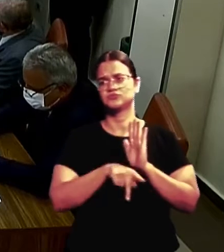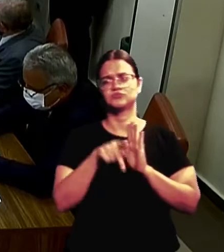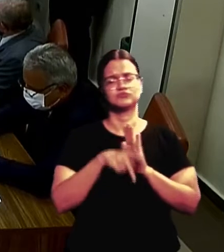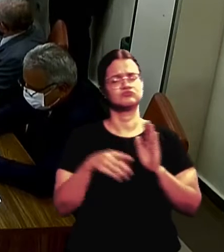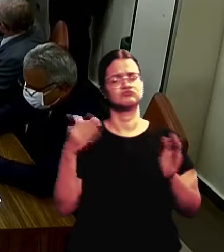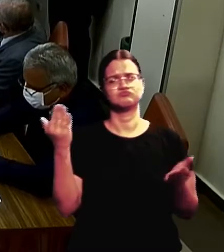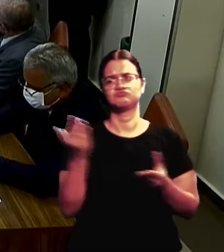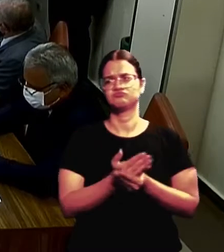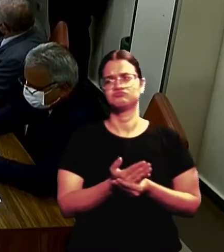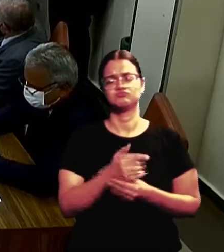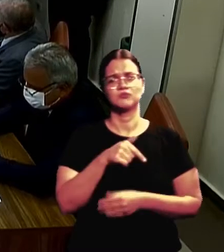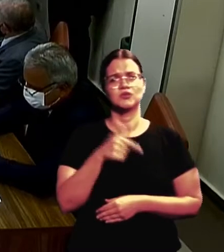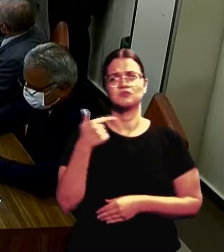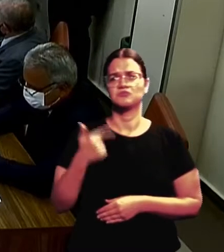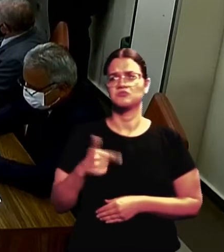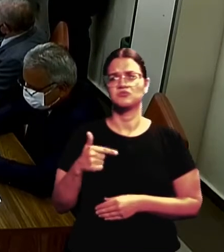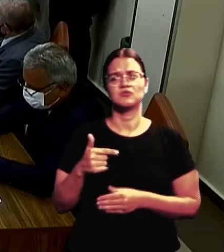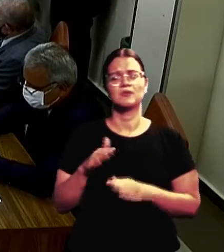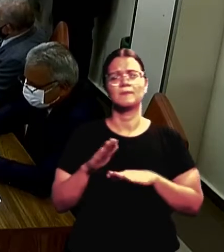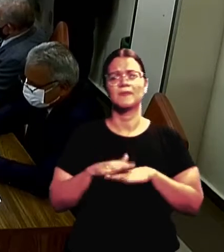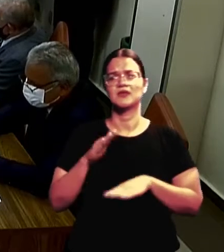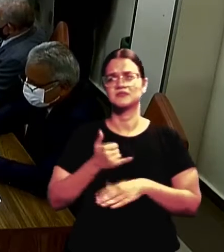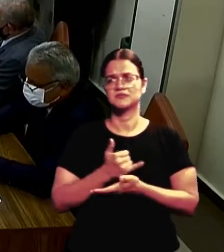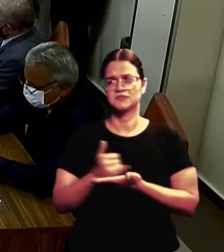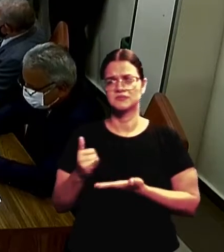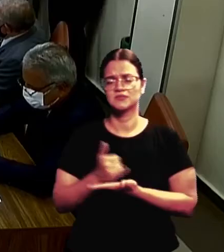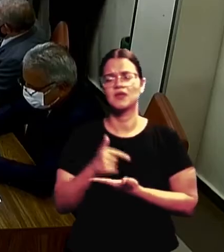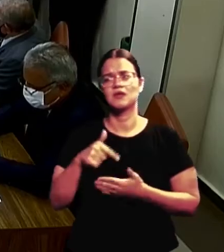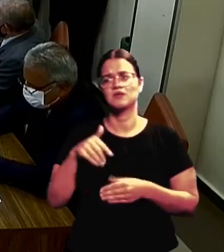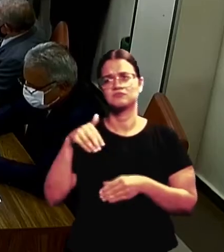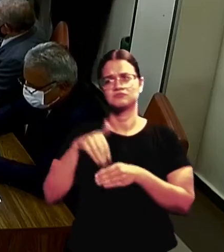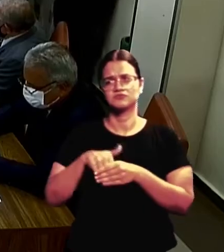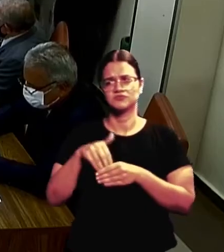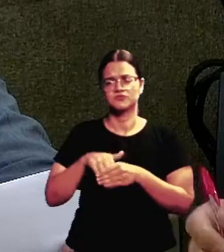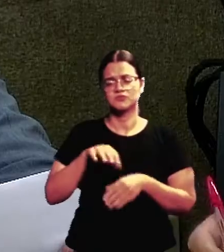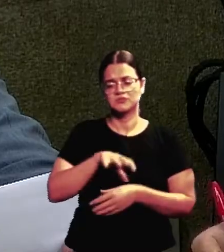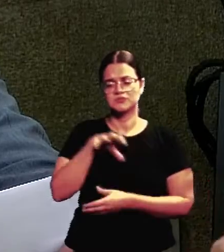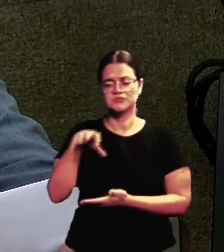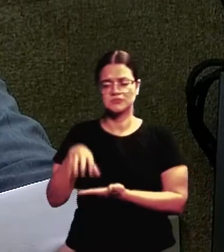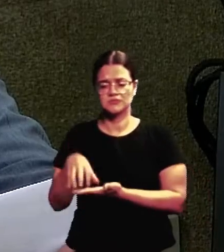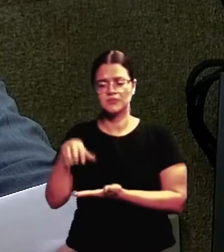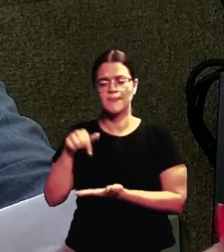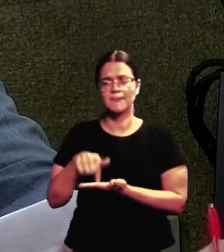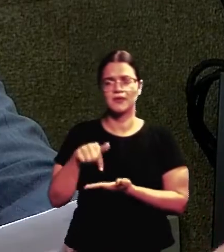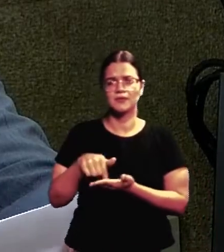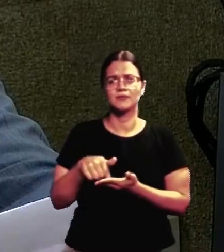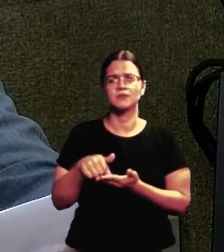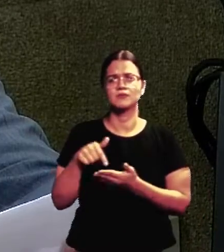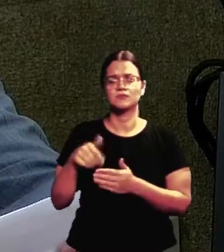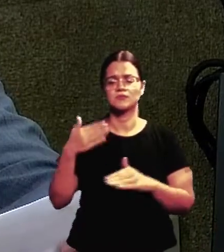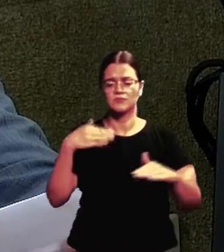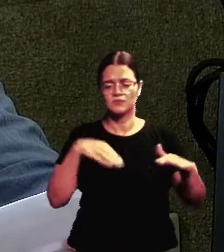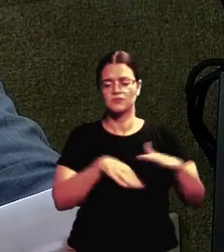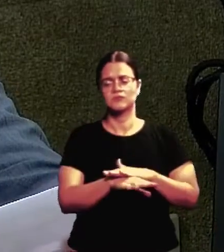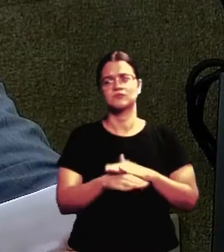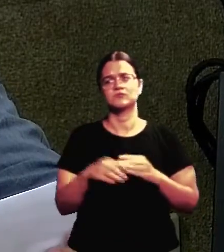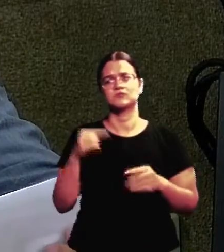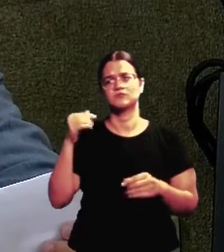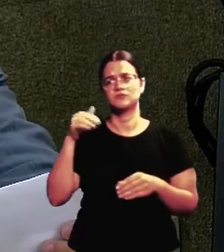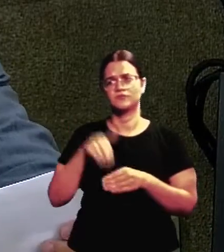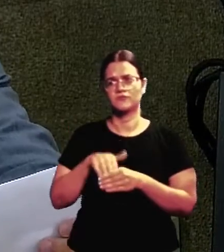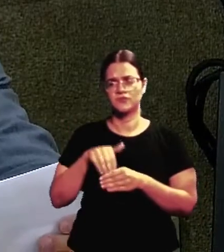arquivamento. Não havendo mais inscrições, eu vou colocar o voto em separado do vereador Mauro pelo arquivamento